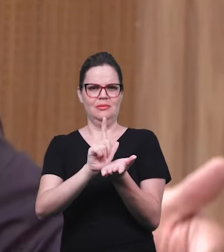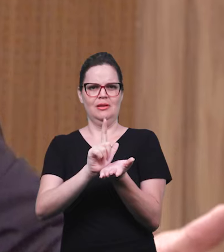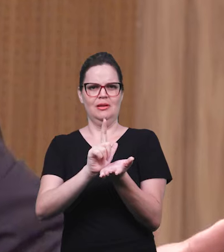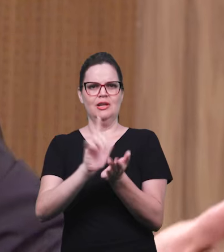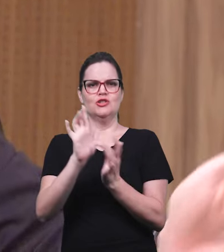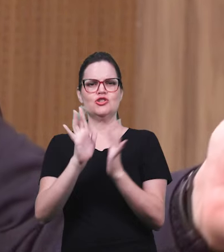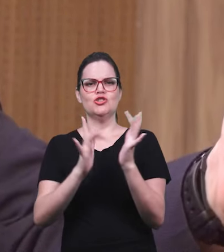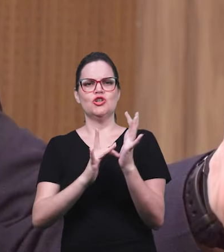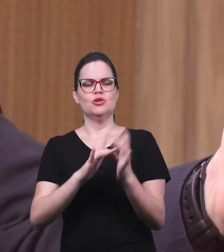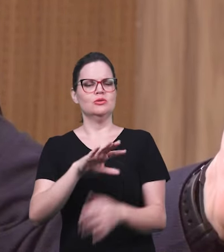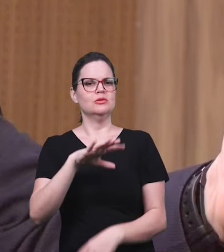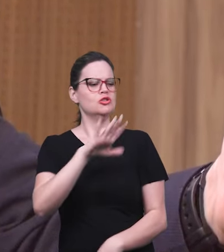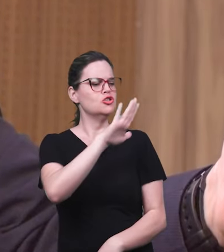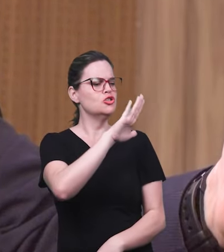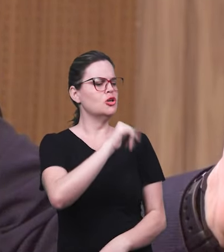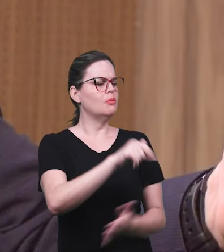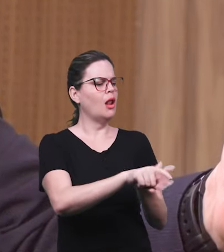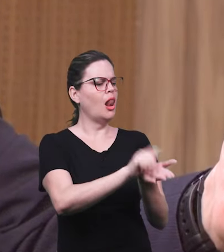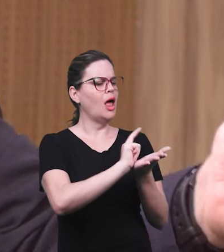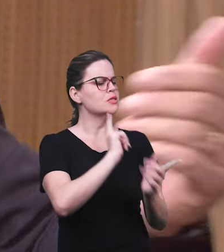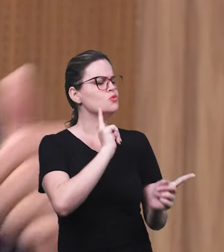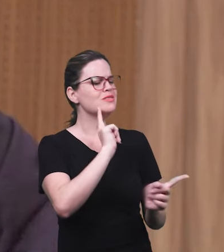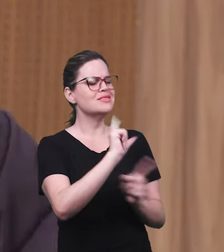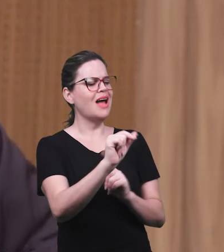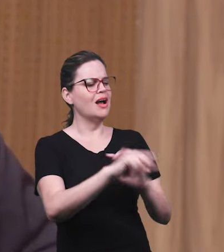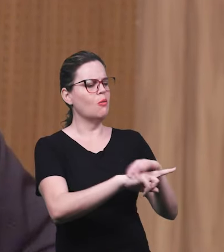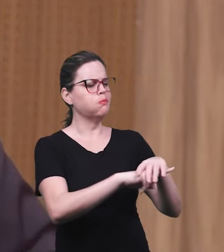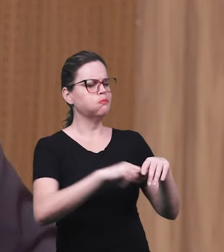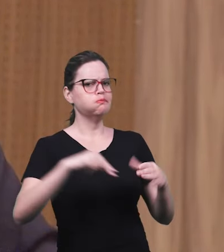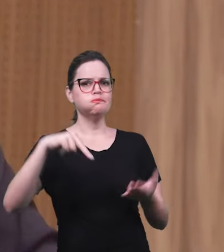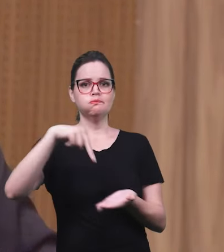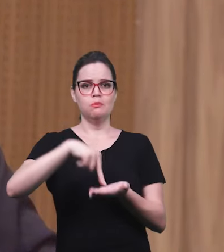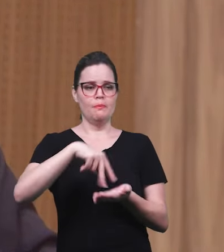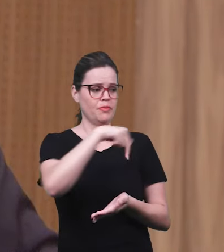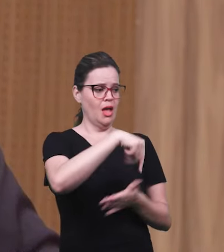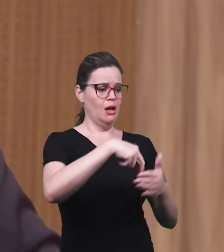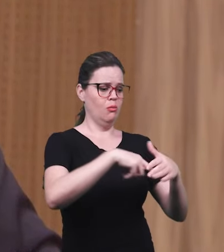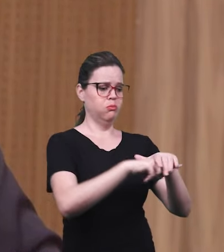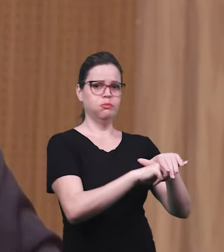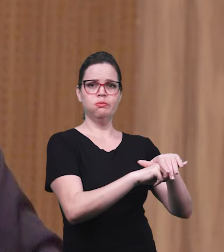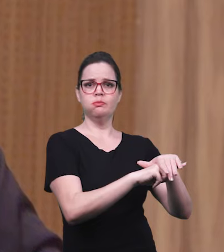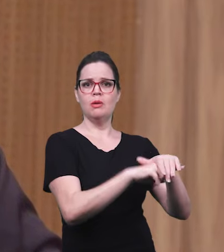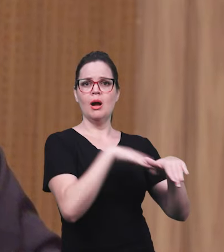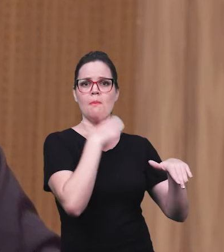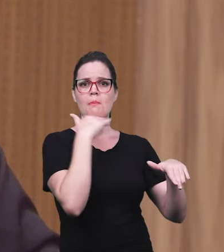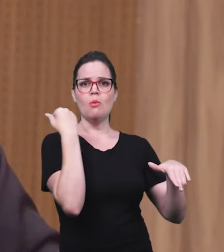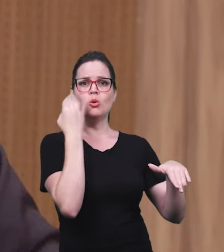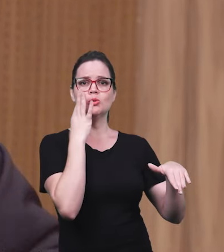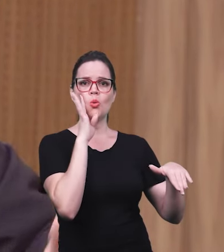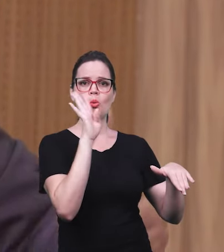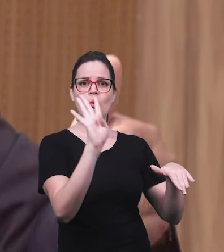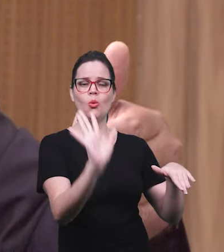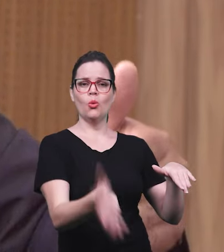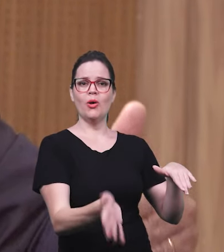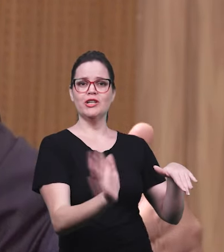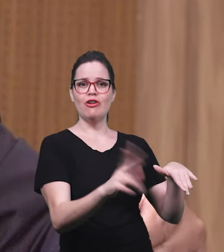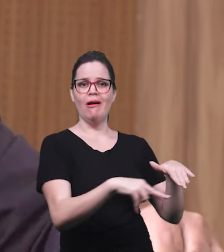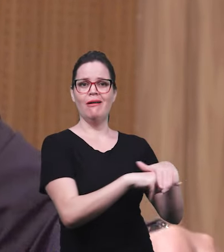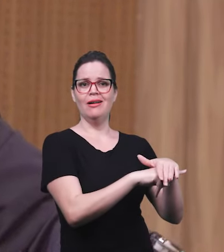Havia morte, mas agora, através da palavra do Senhor, aquele homem ele volta à vida. Então Deus ele